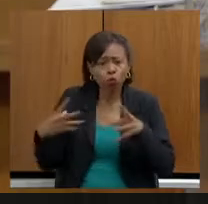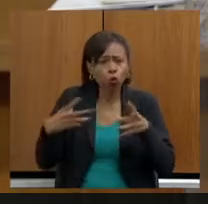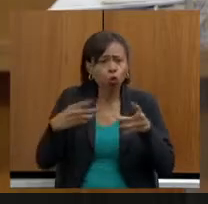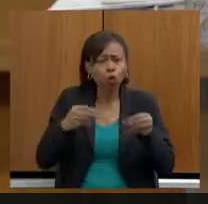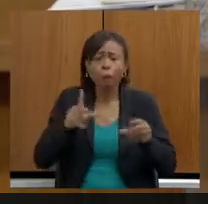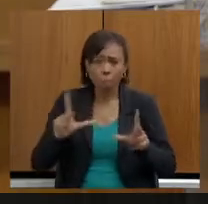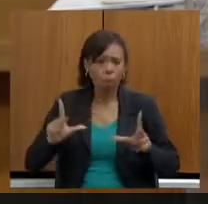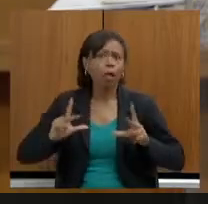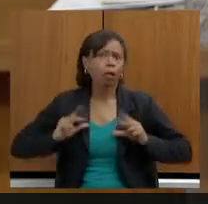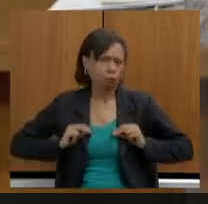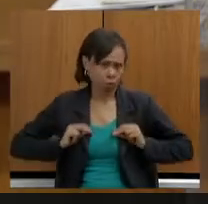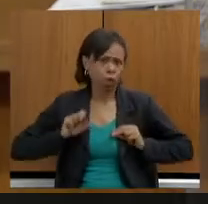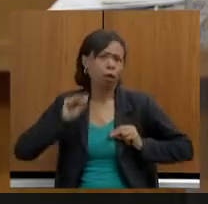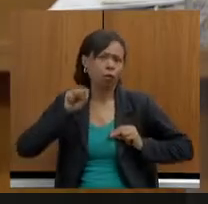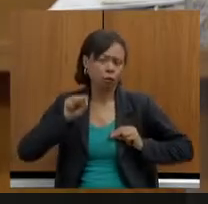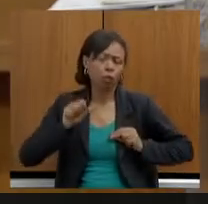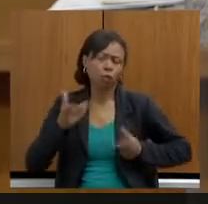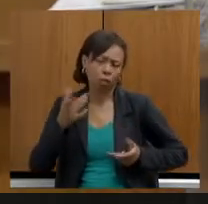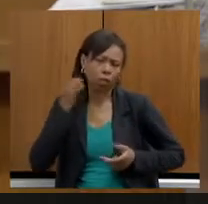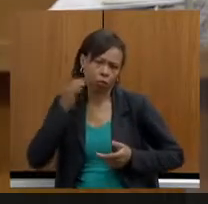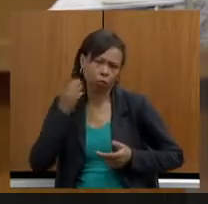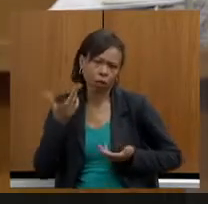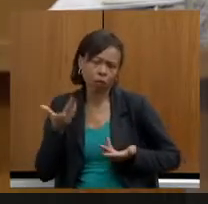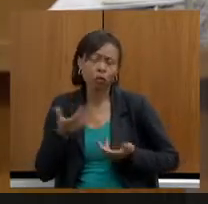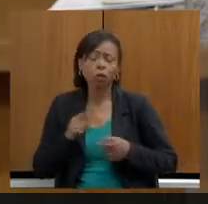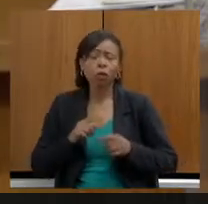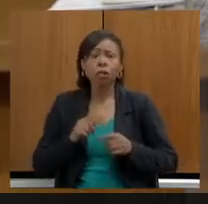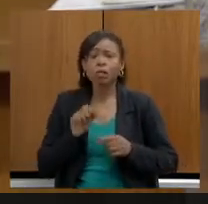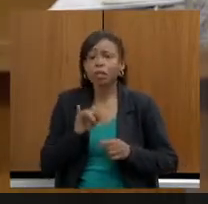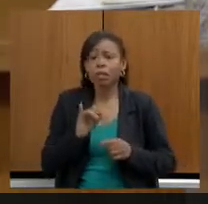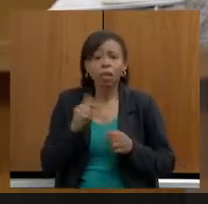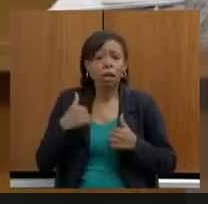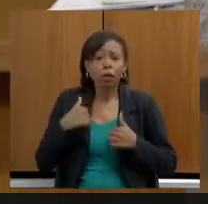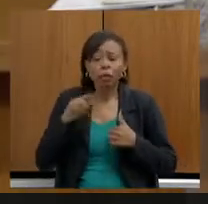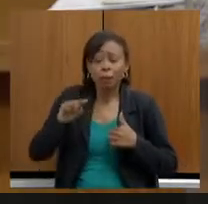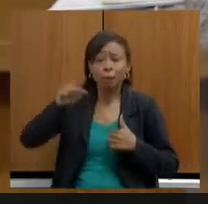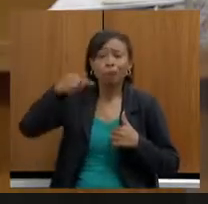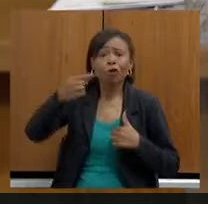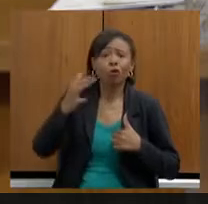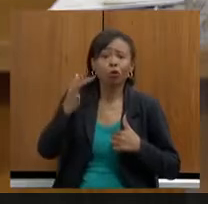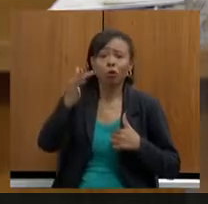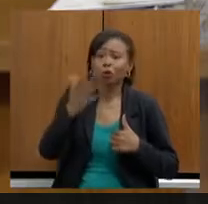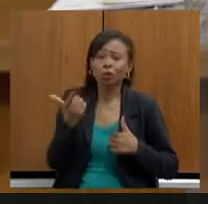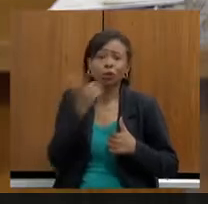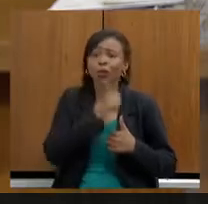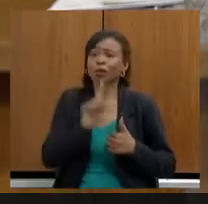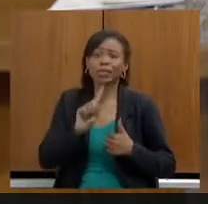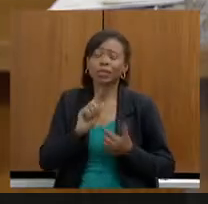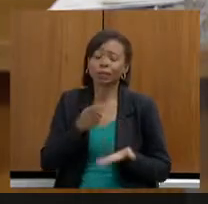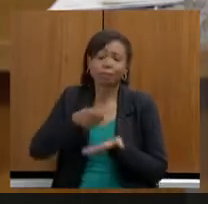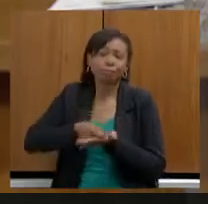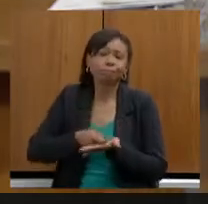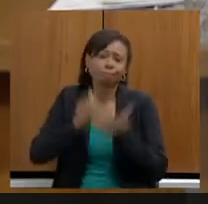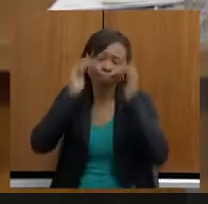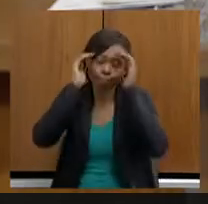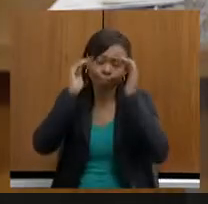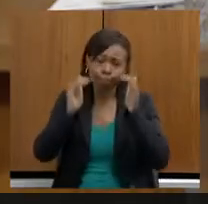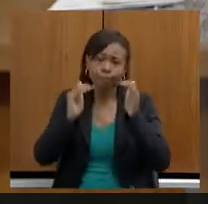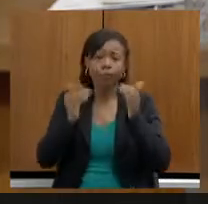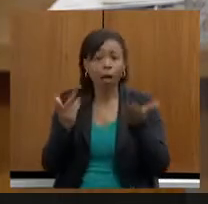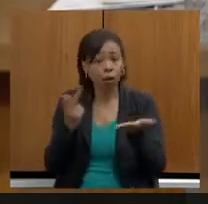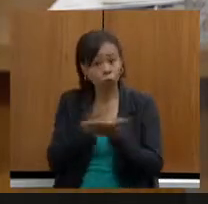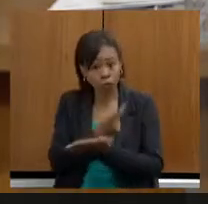de todo merecimento viu Deputado é se eu não consigo um ralo posteriormente né porque aconteceu quando a gente